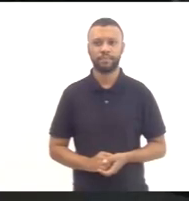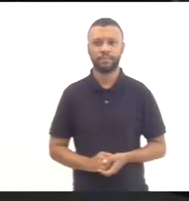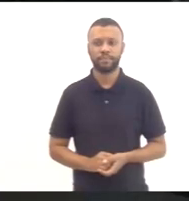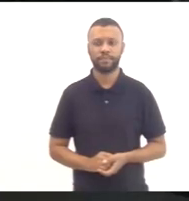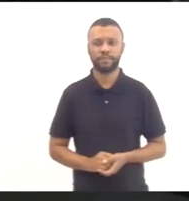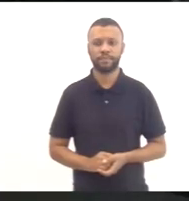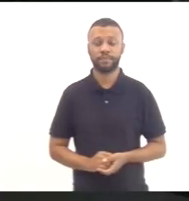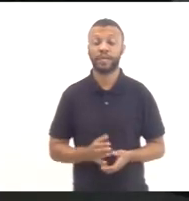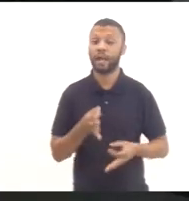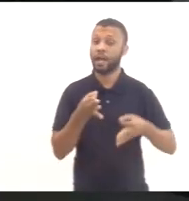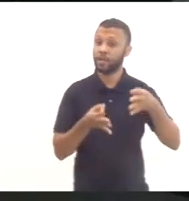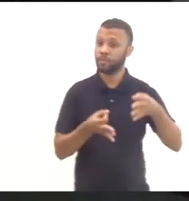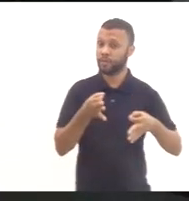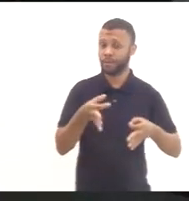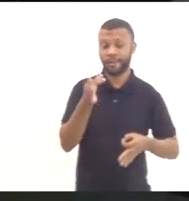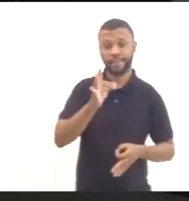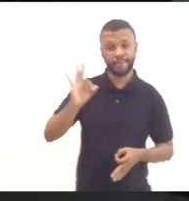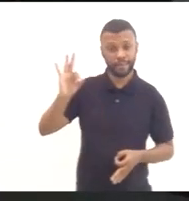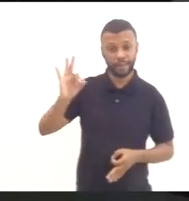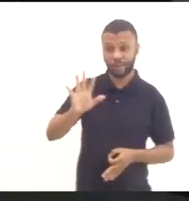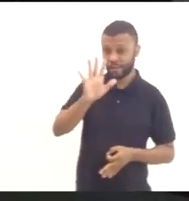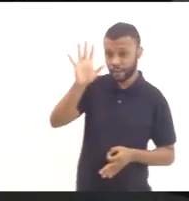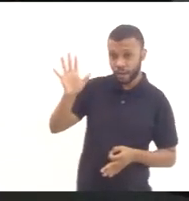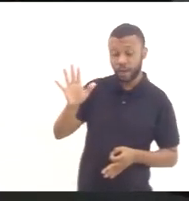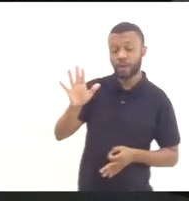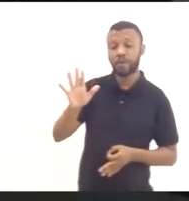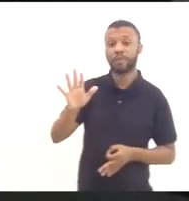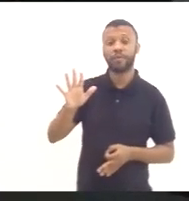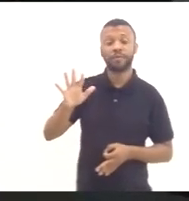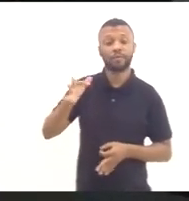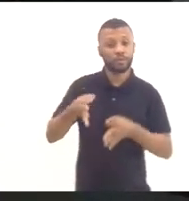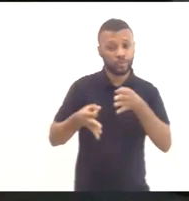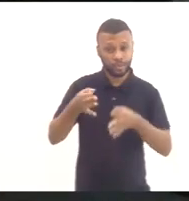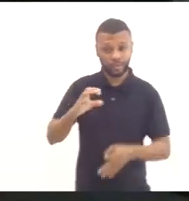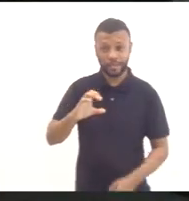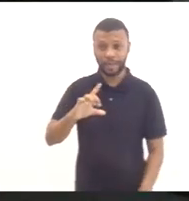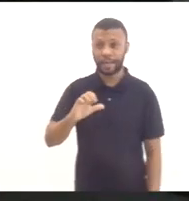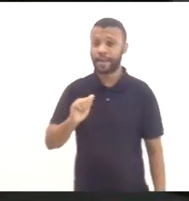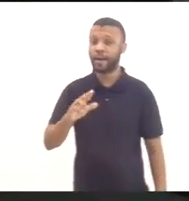E a juíza Federal Doutora Cláudia Valério Fernandes